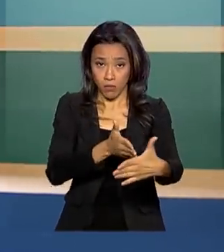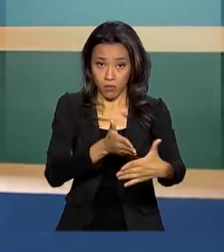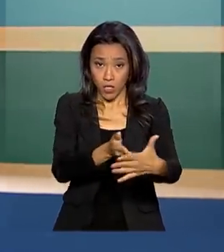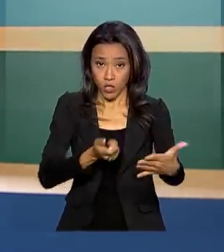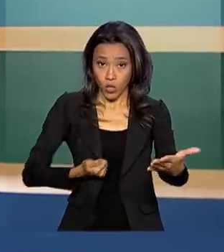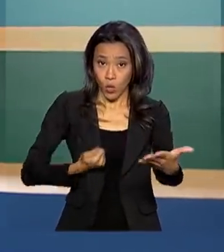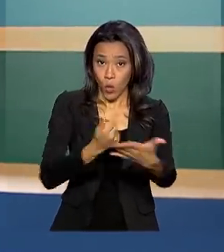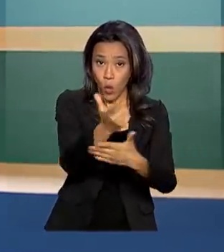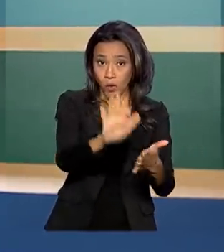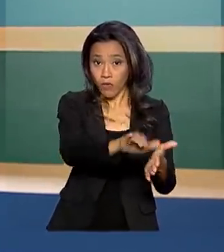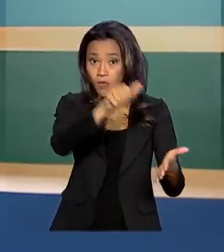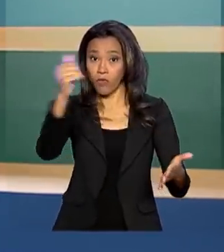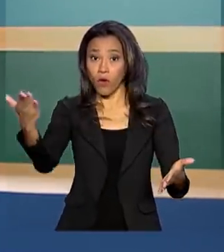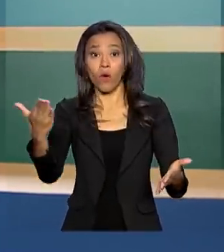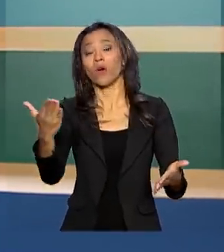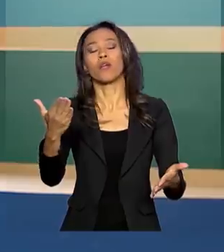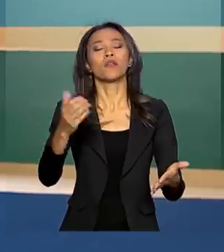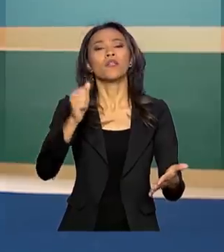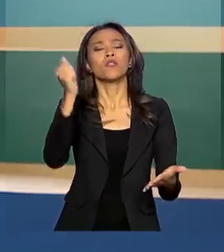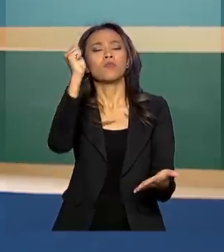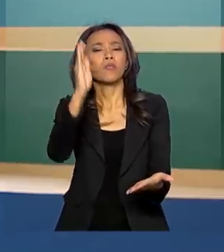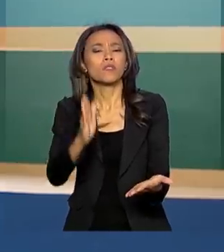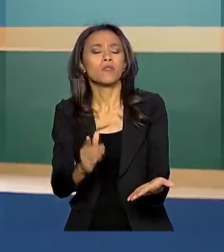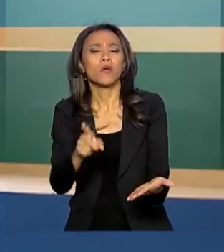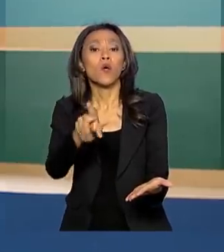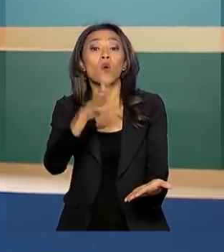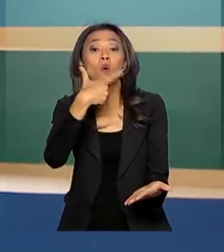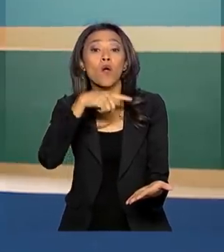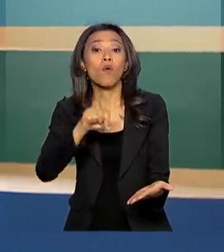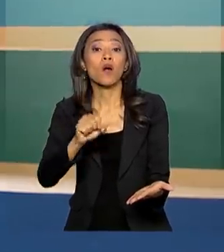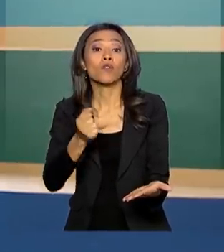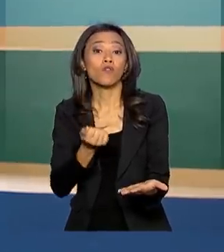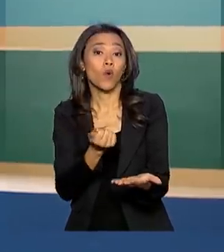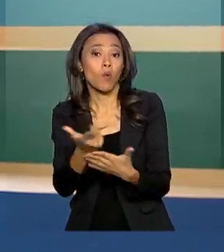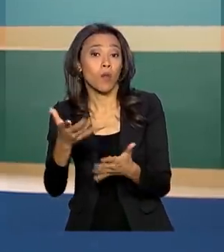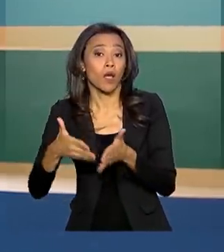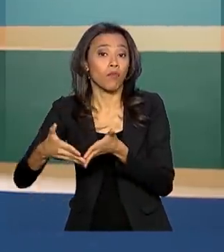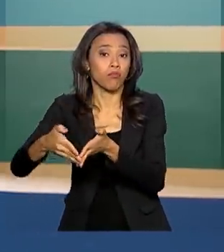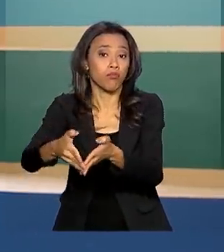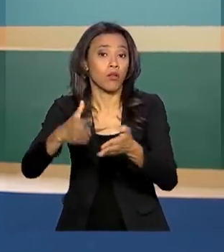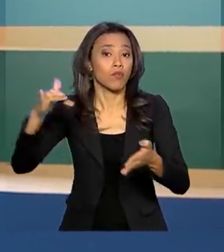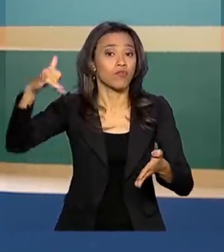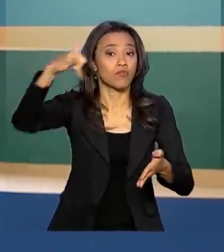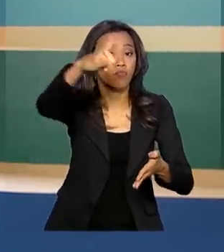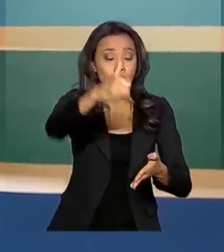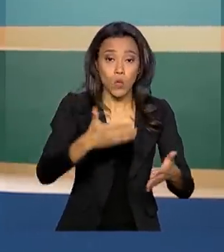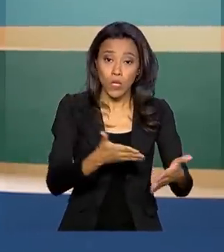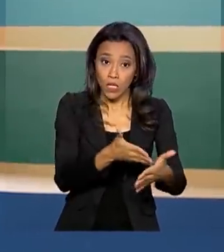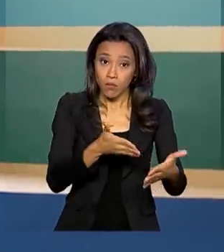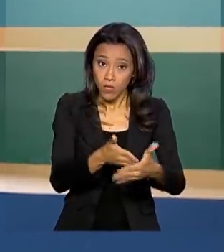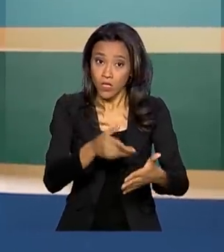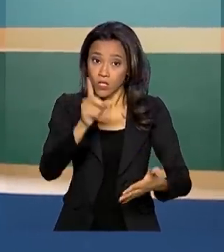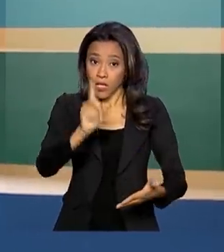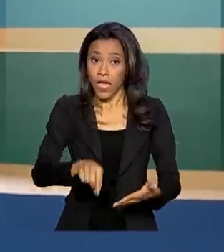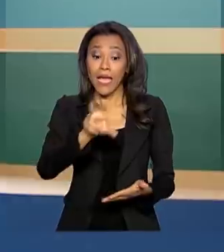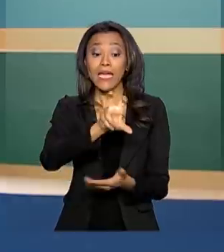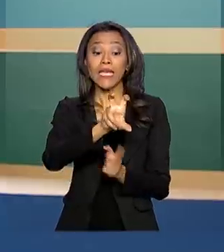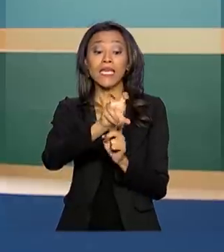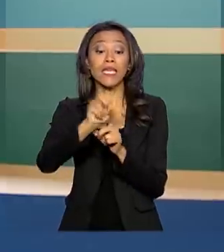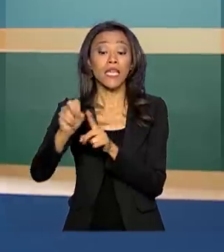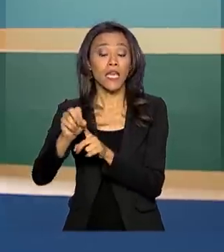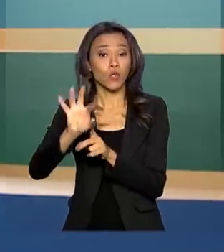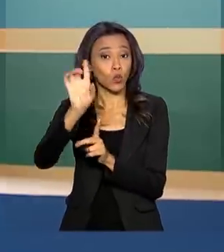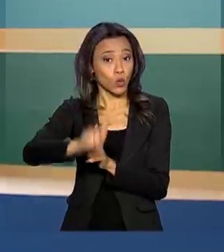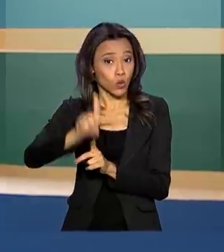exterior quando o viajante ingressar no país por rio terra ou mar o limite agora é de 500 dólares dos